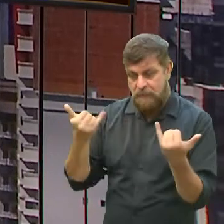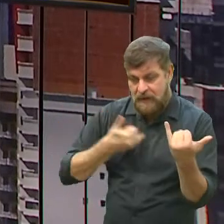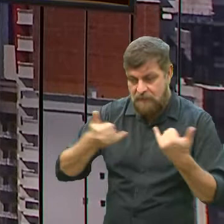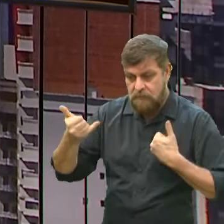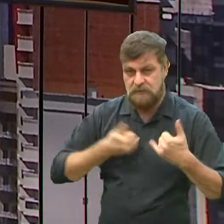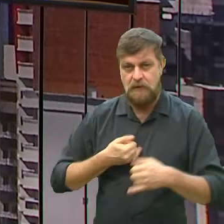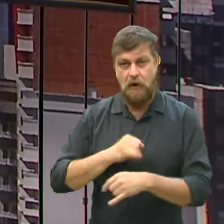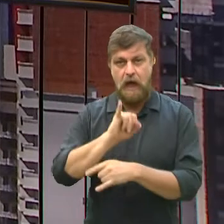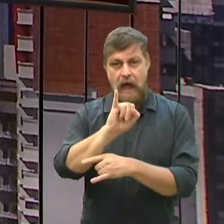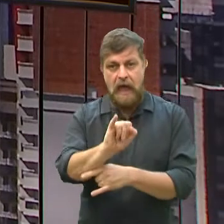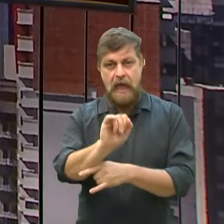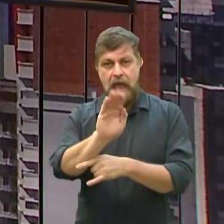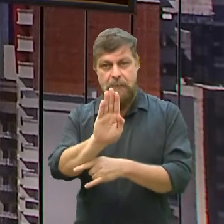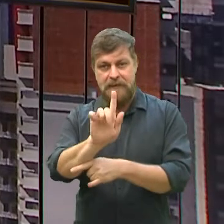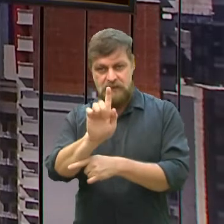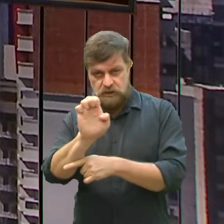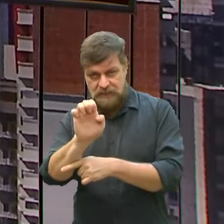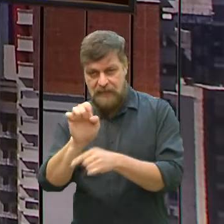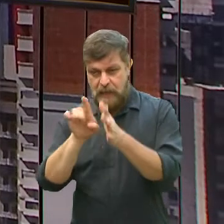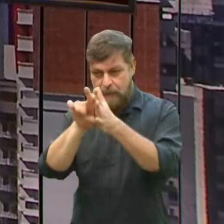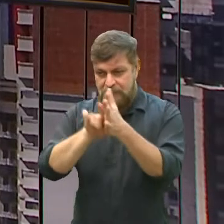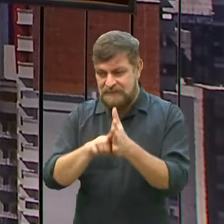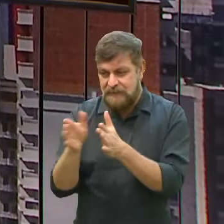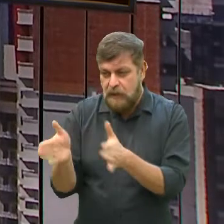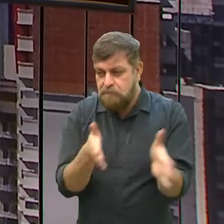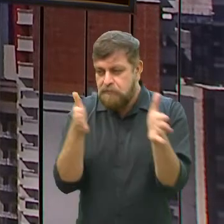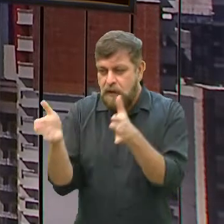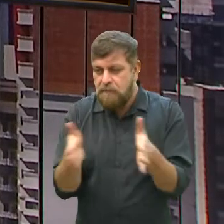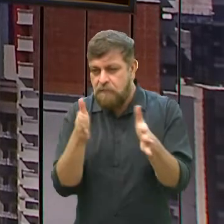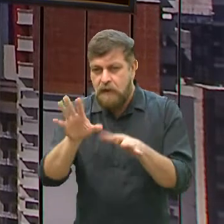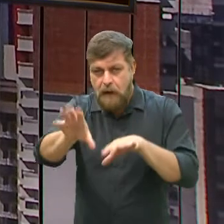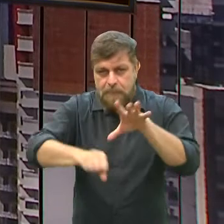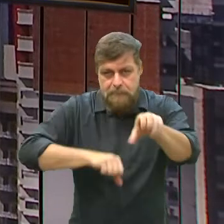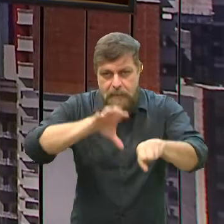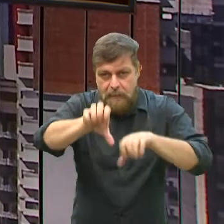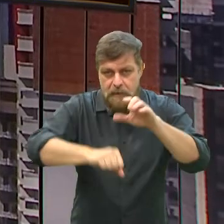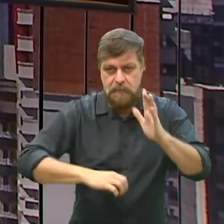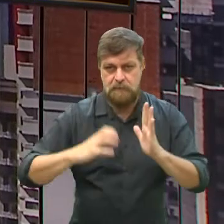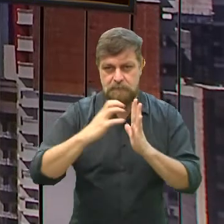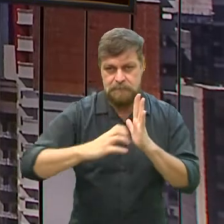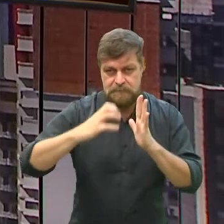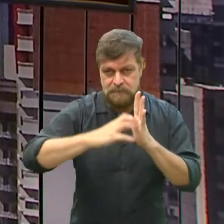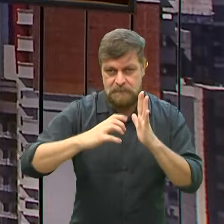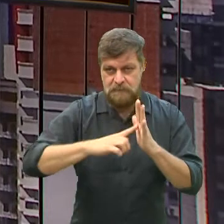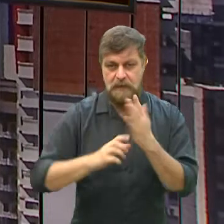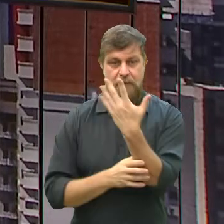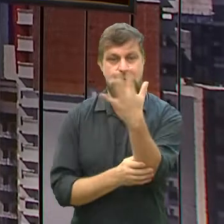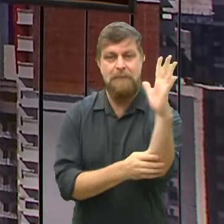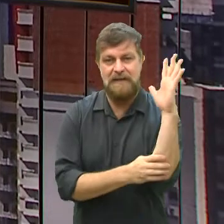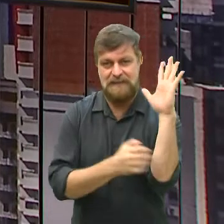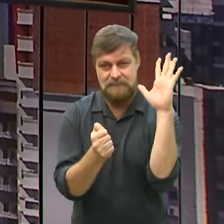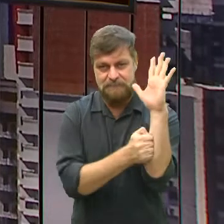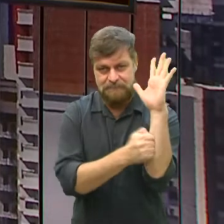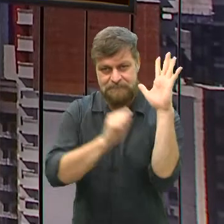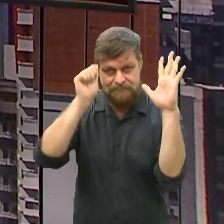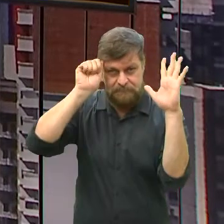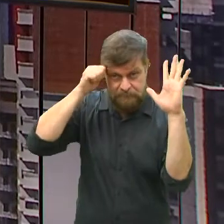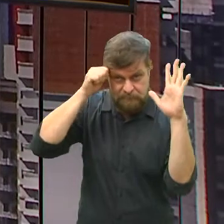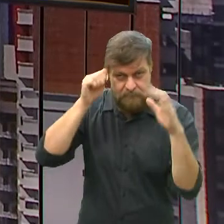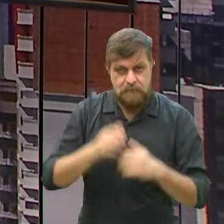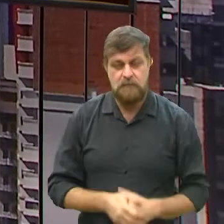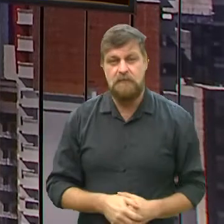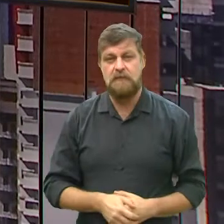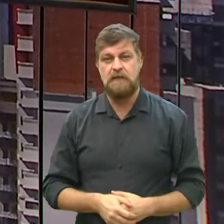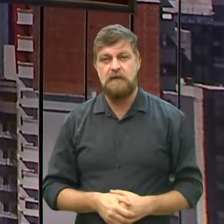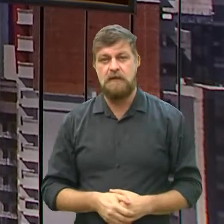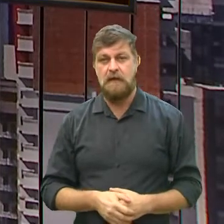pelo IBGE, através da pesquisa de produção de extração vegetal e da silvicultura. É importante